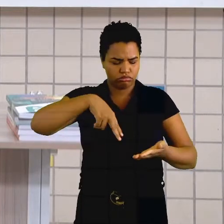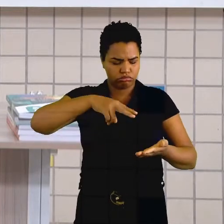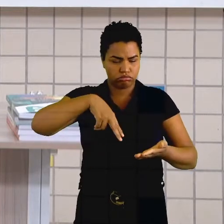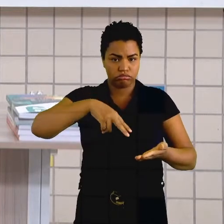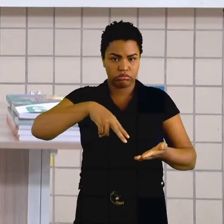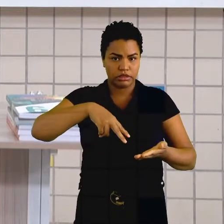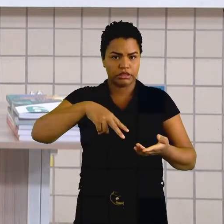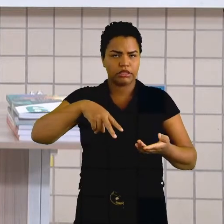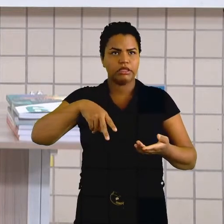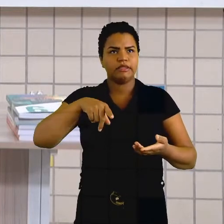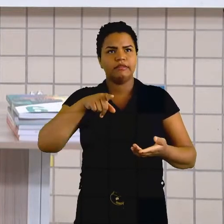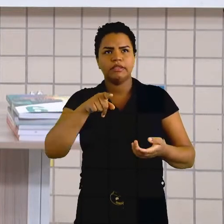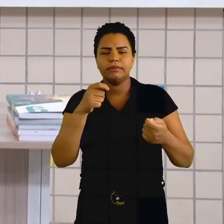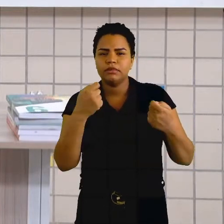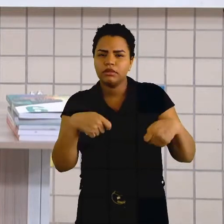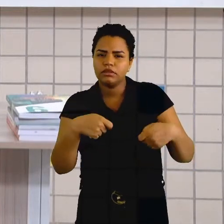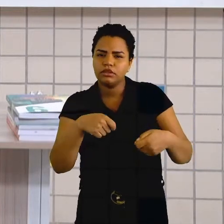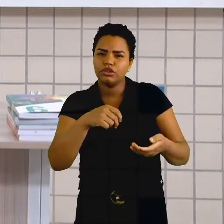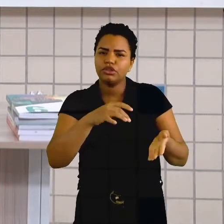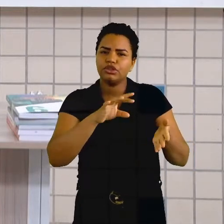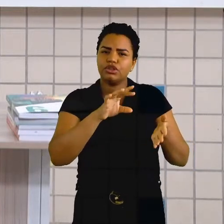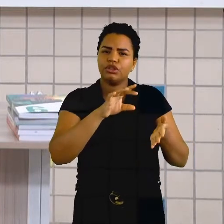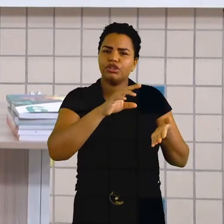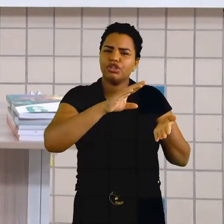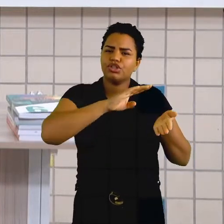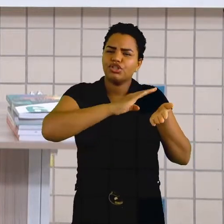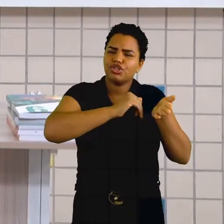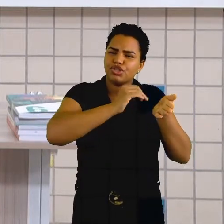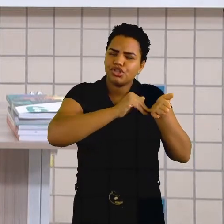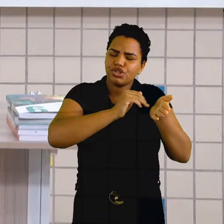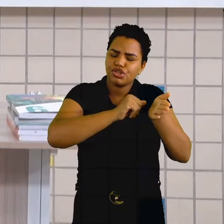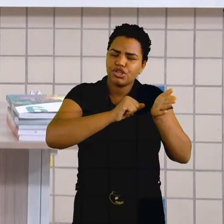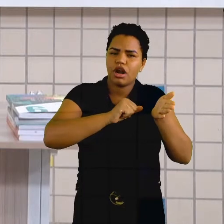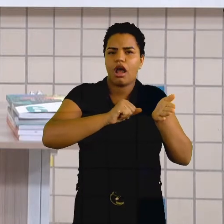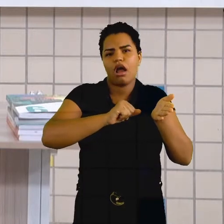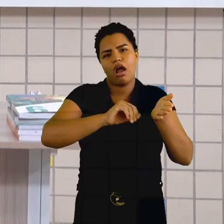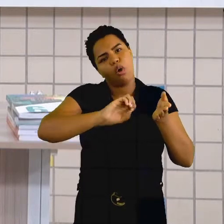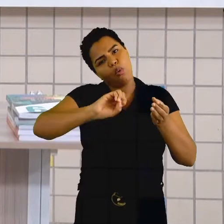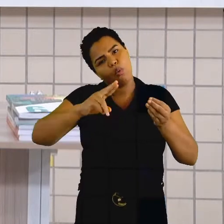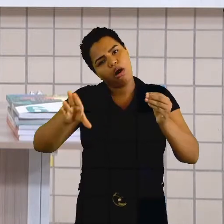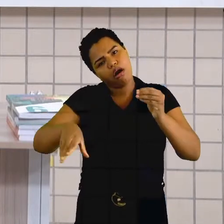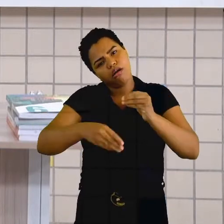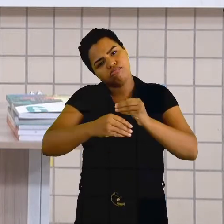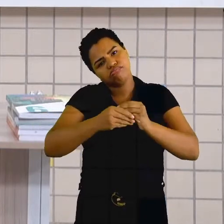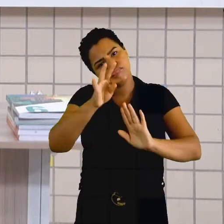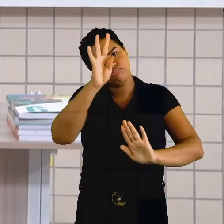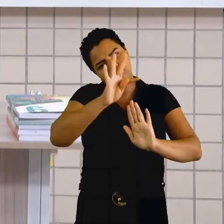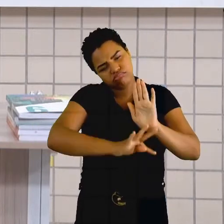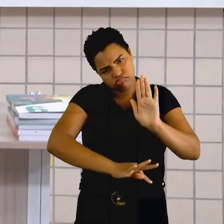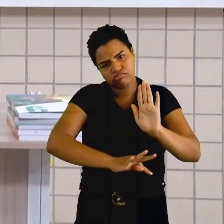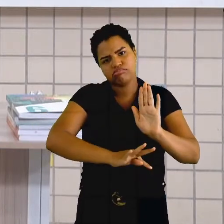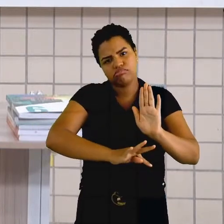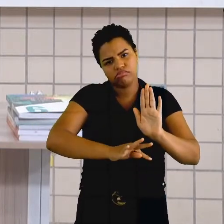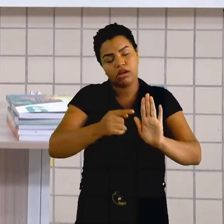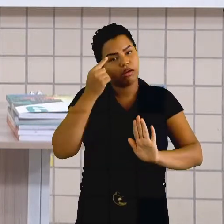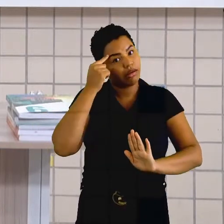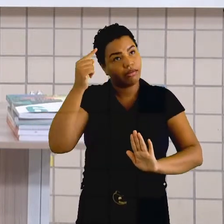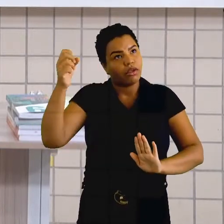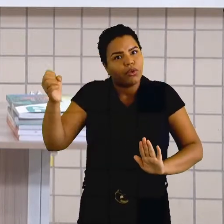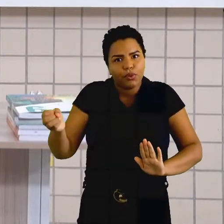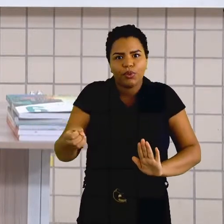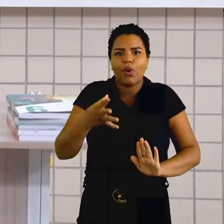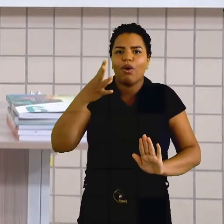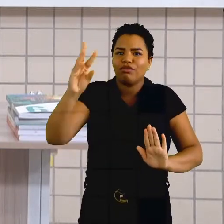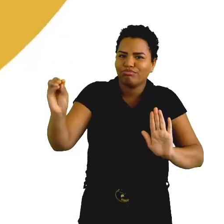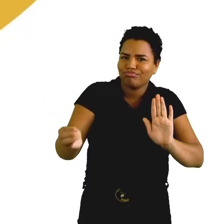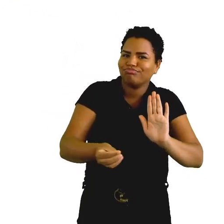precisa tirar do seu texto, o que você precisa acrescentar no seu texto, ou uma ideia nova que